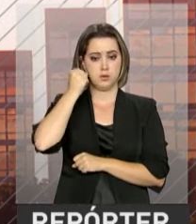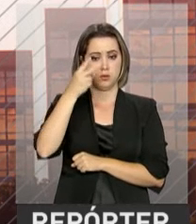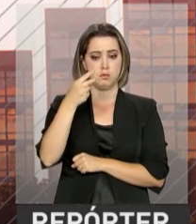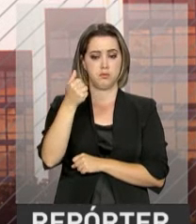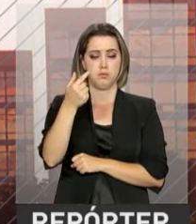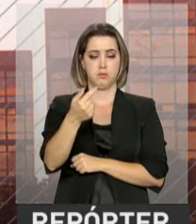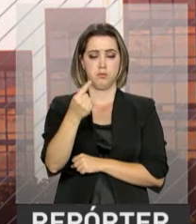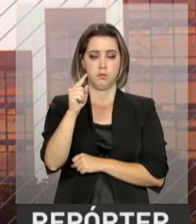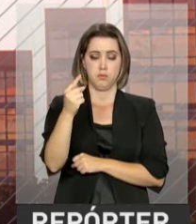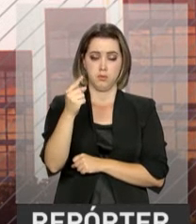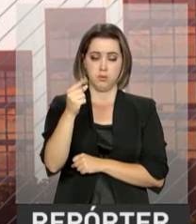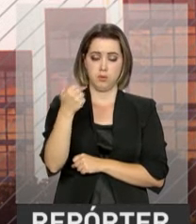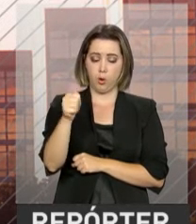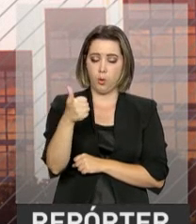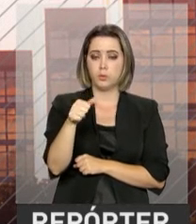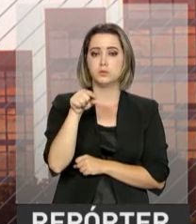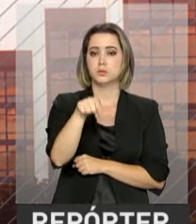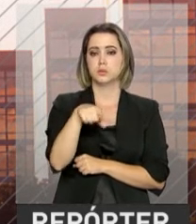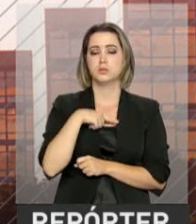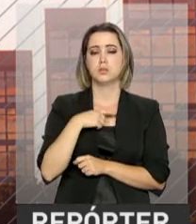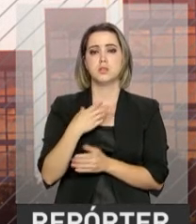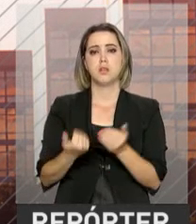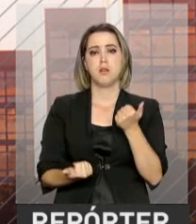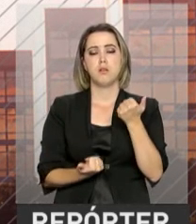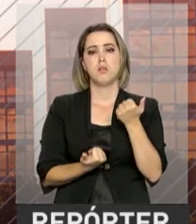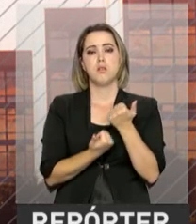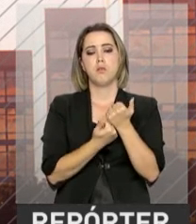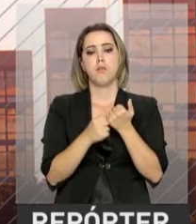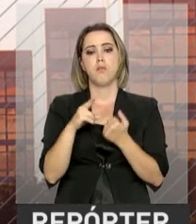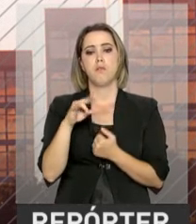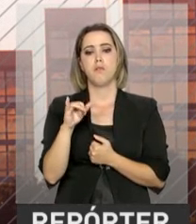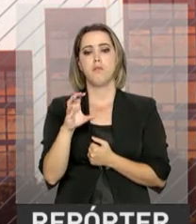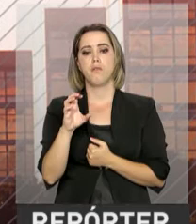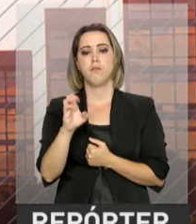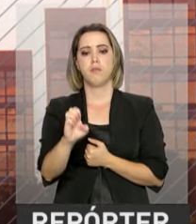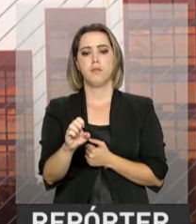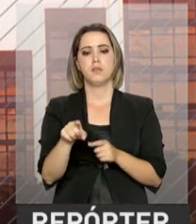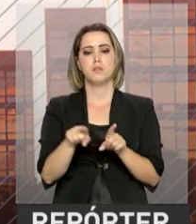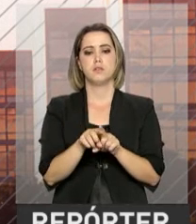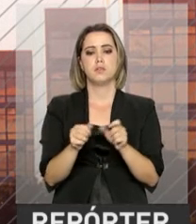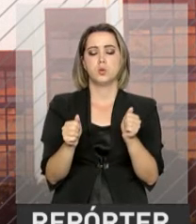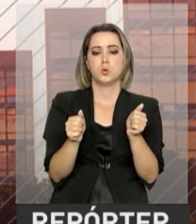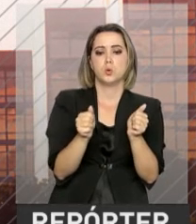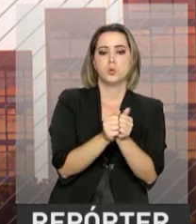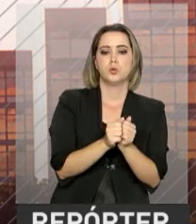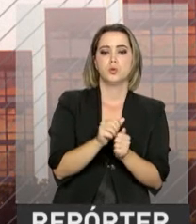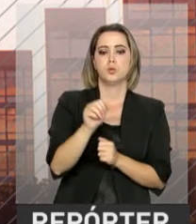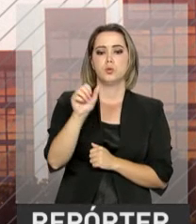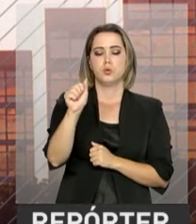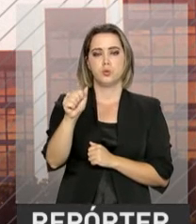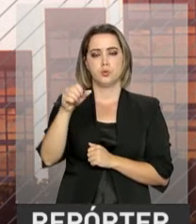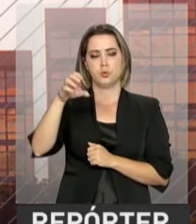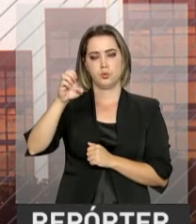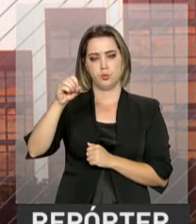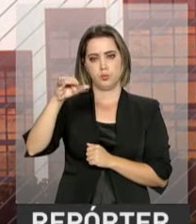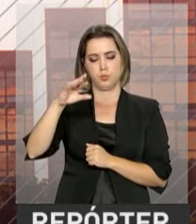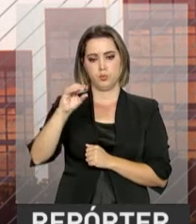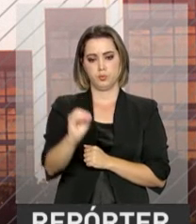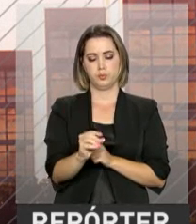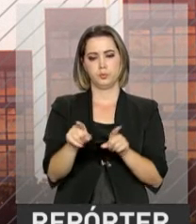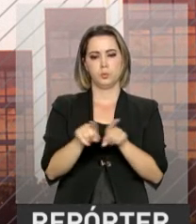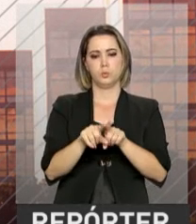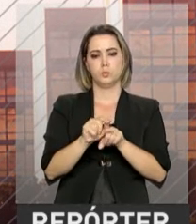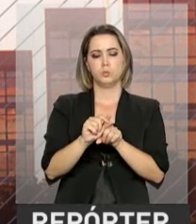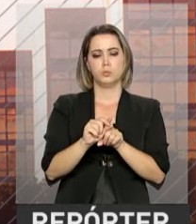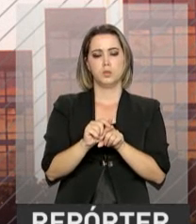presidencial de 2014, concorreu como vice-presidente da República na chapa de Aécio Neves. Além de ter exercido mandatos